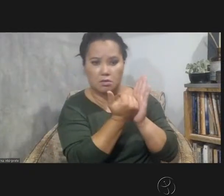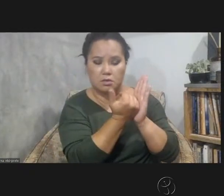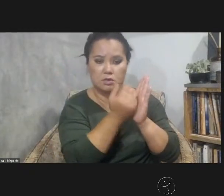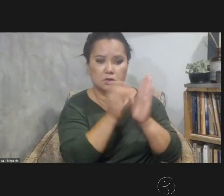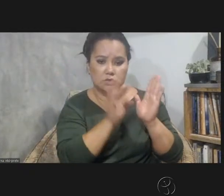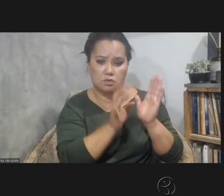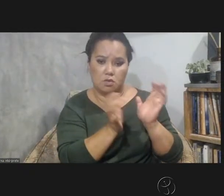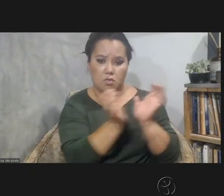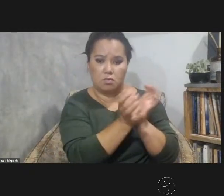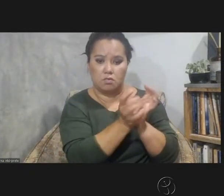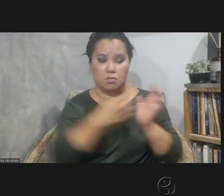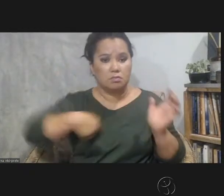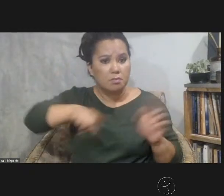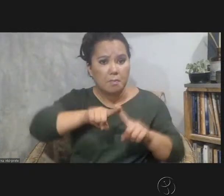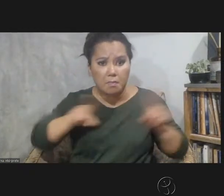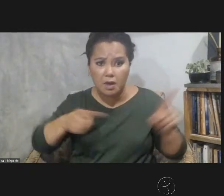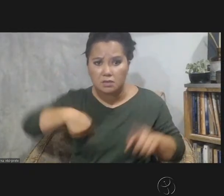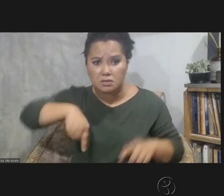sérios da